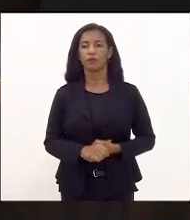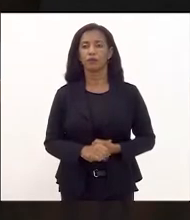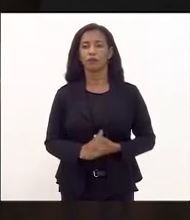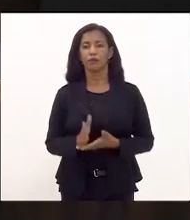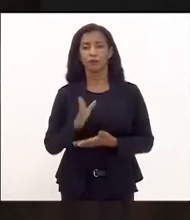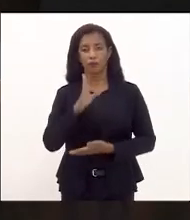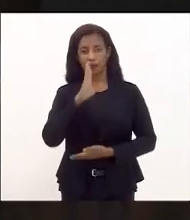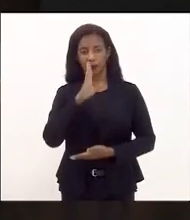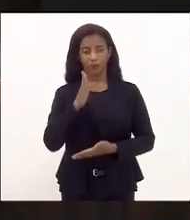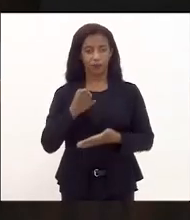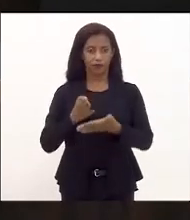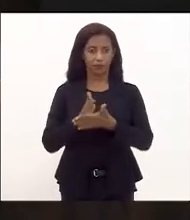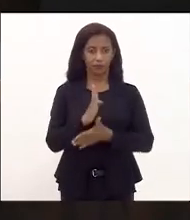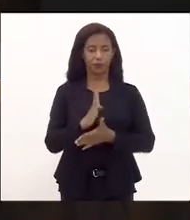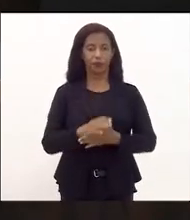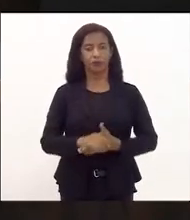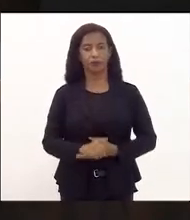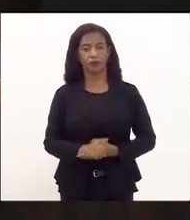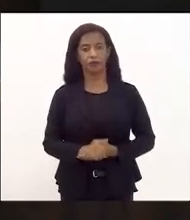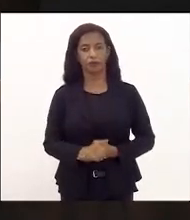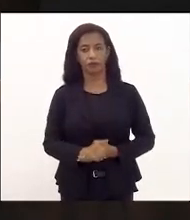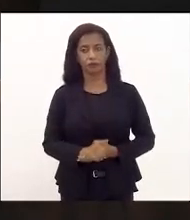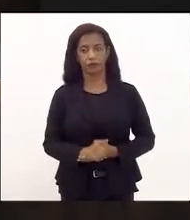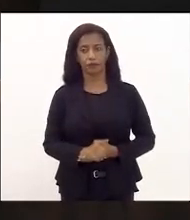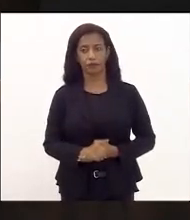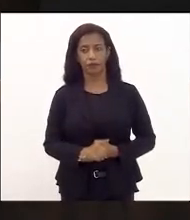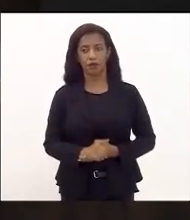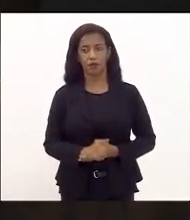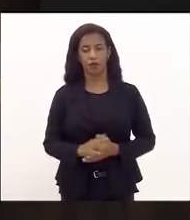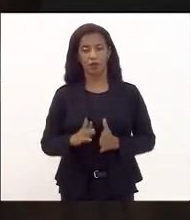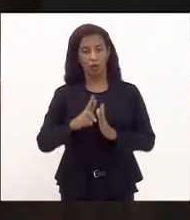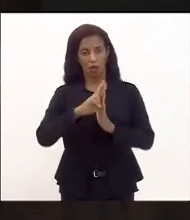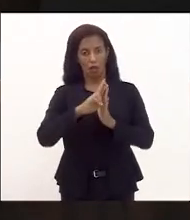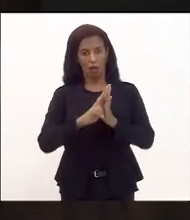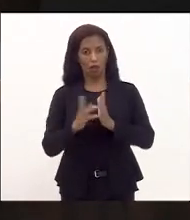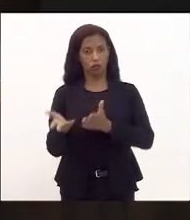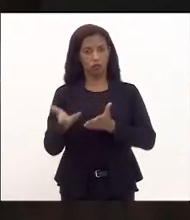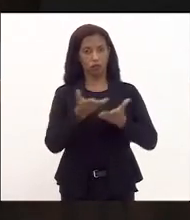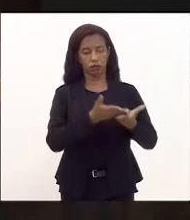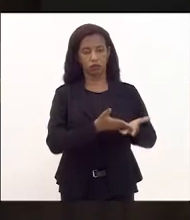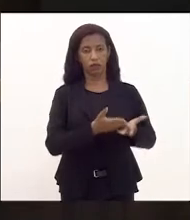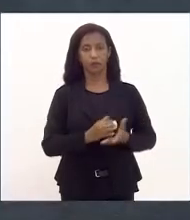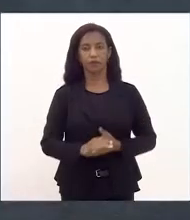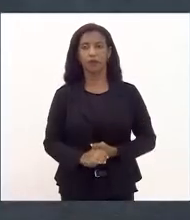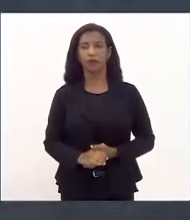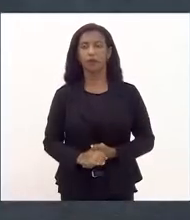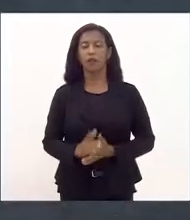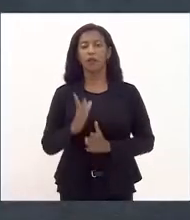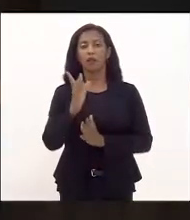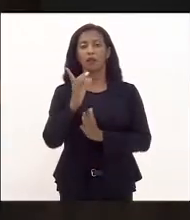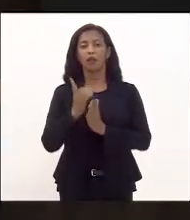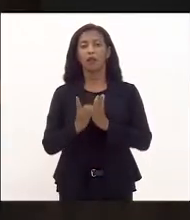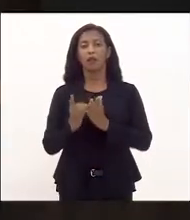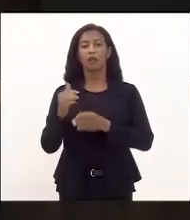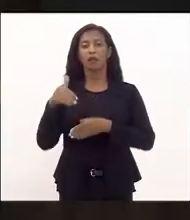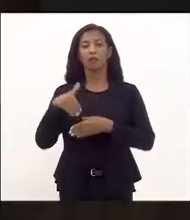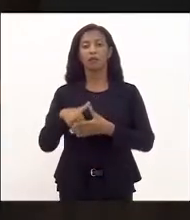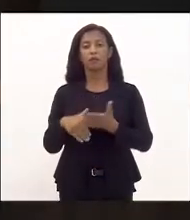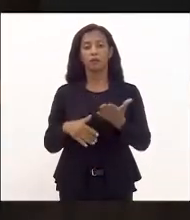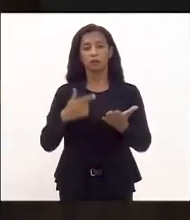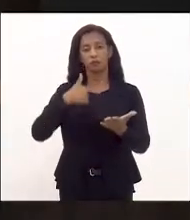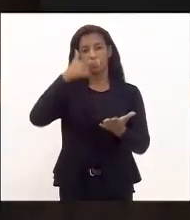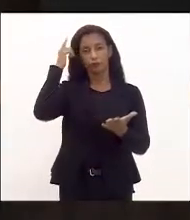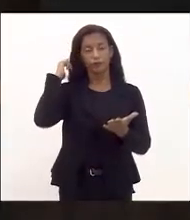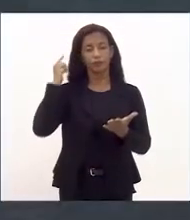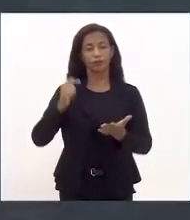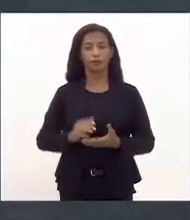que aprovam, permaneçam como estão, aprovados. Conforme a final, vai autógrafo. Declaração de voto. Declaração de voto, deputado Luiz